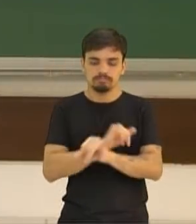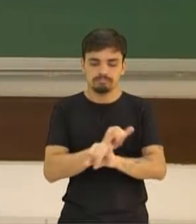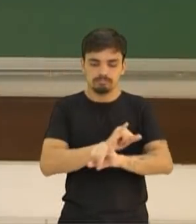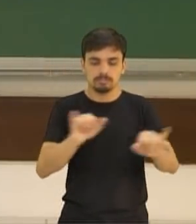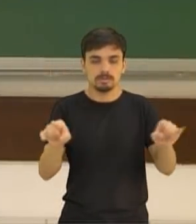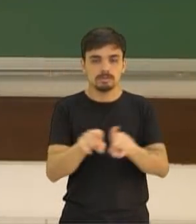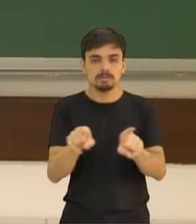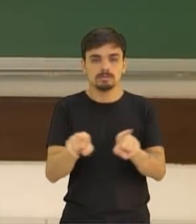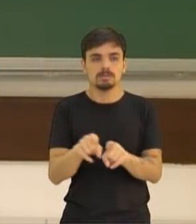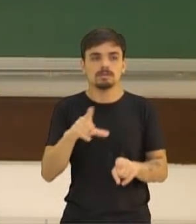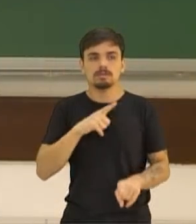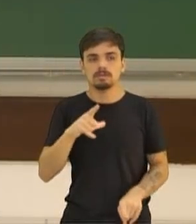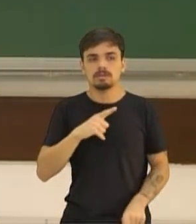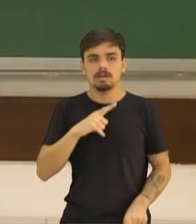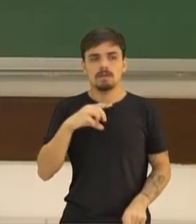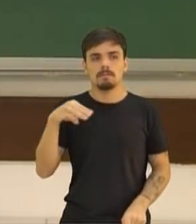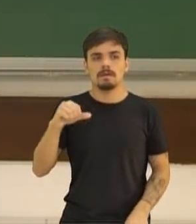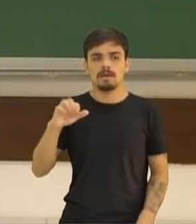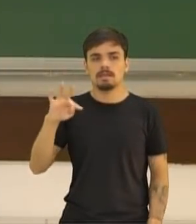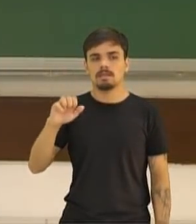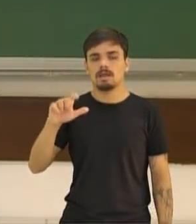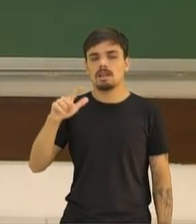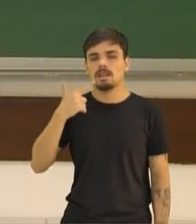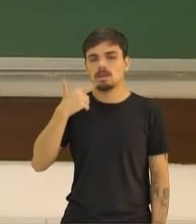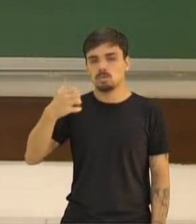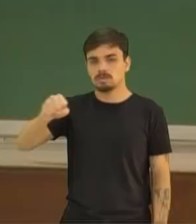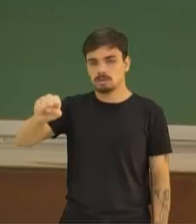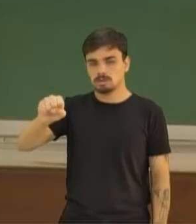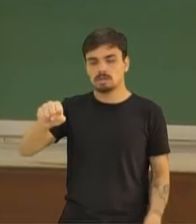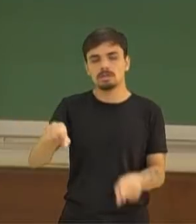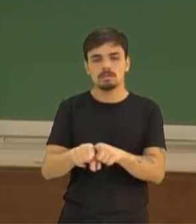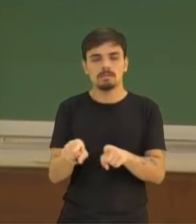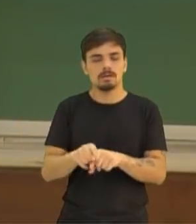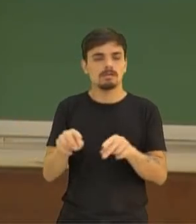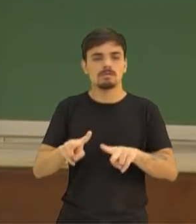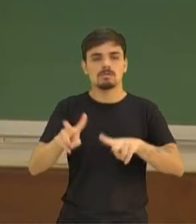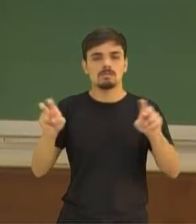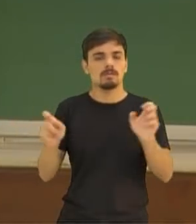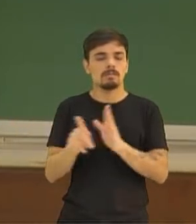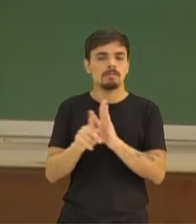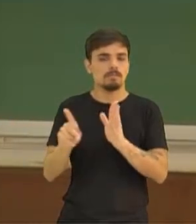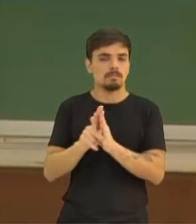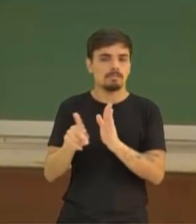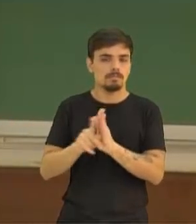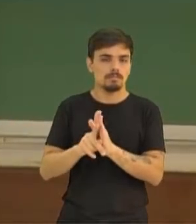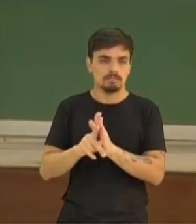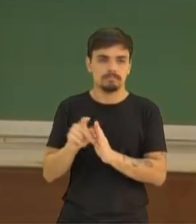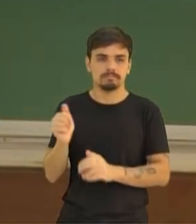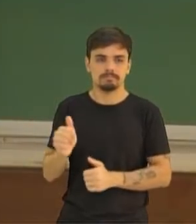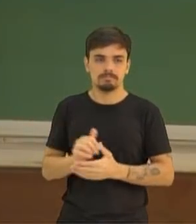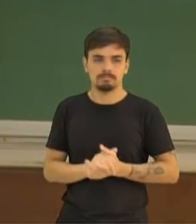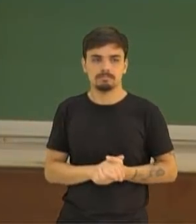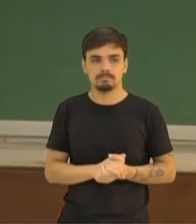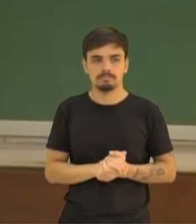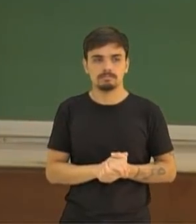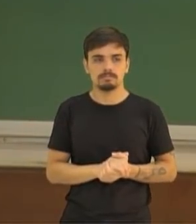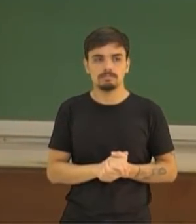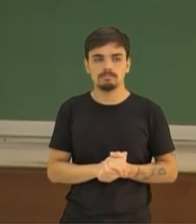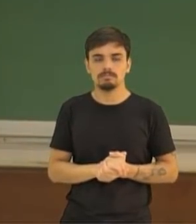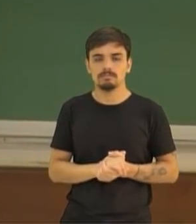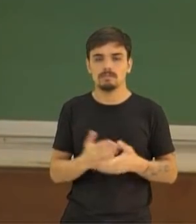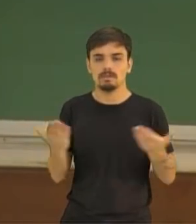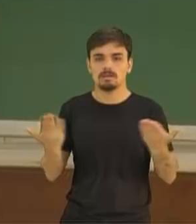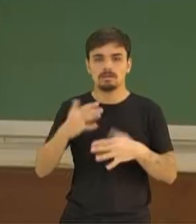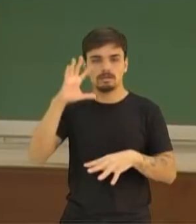E a função metalinguística refere-se ao próprio código. Então, é falando do próprio código, certo? Para a